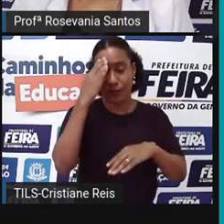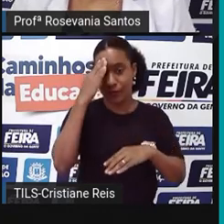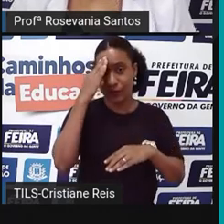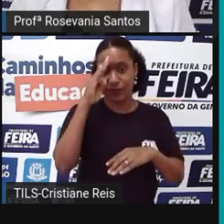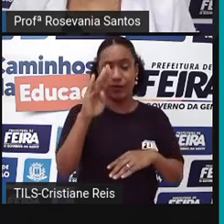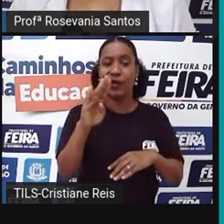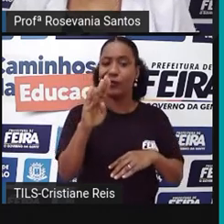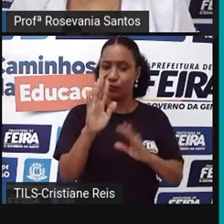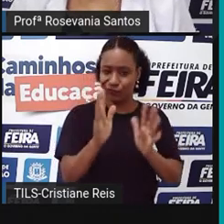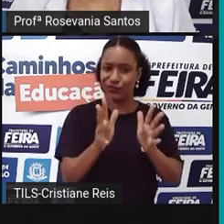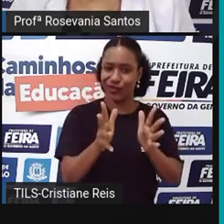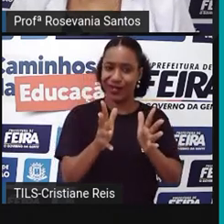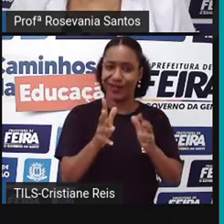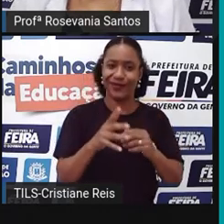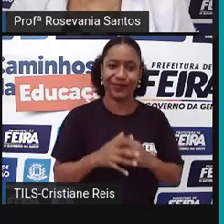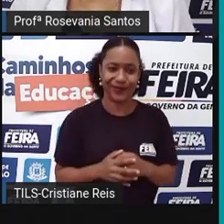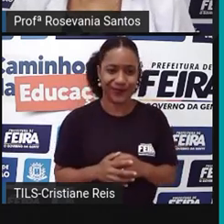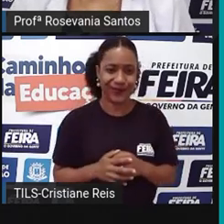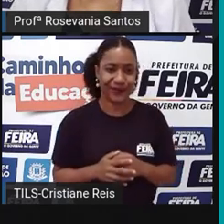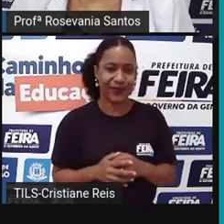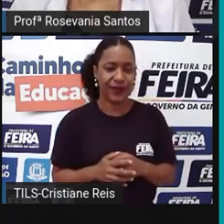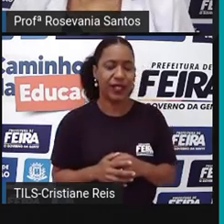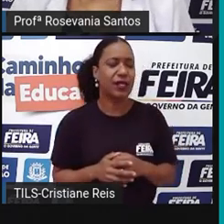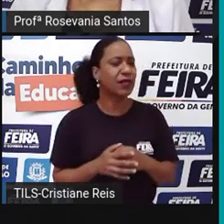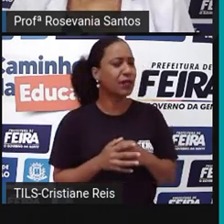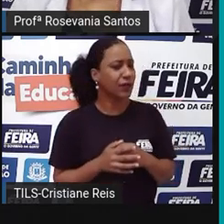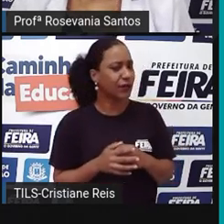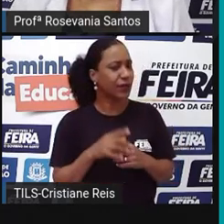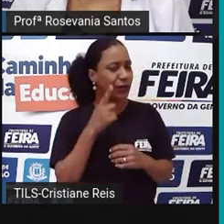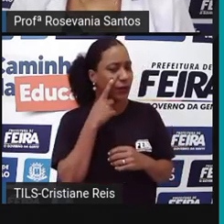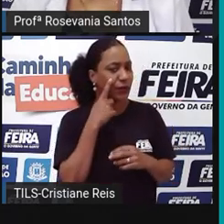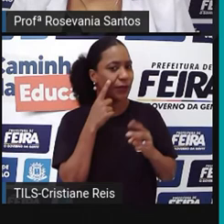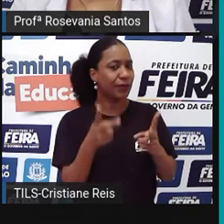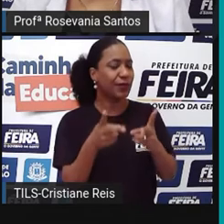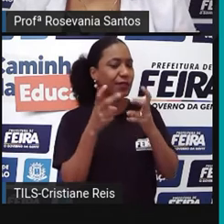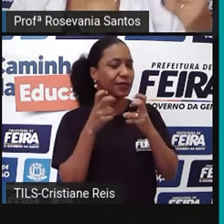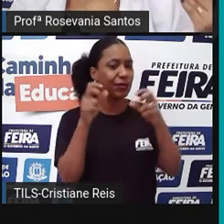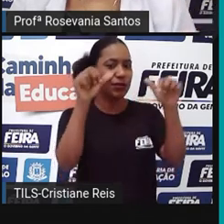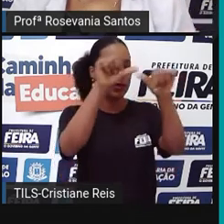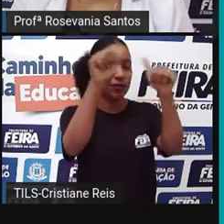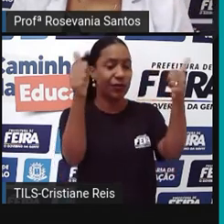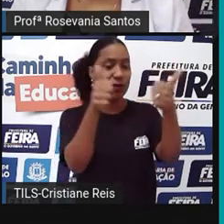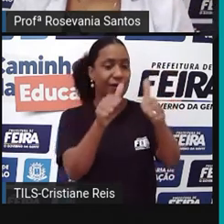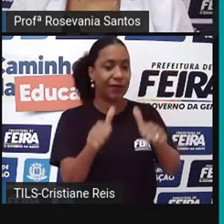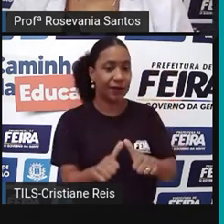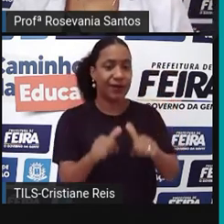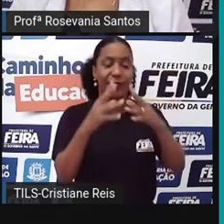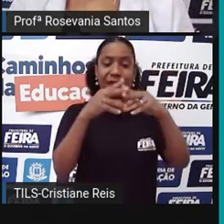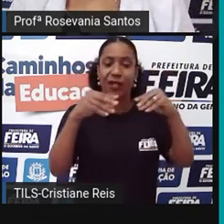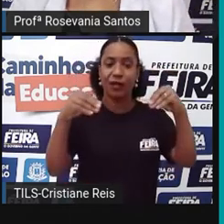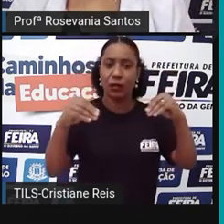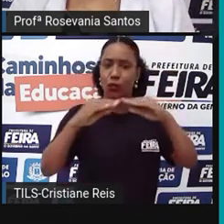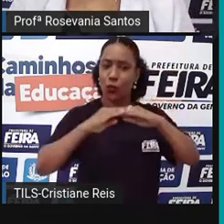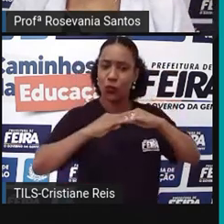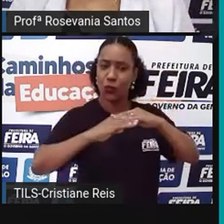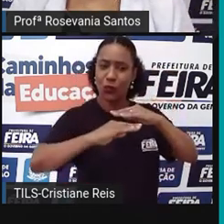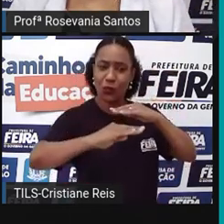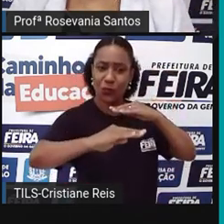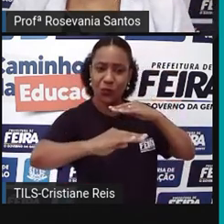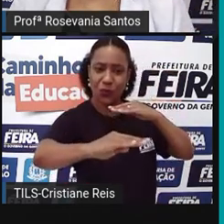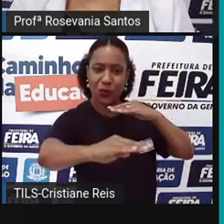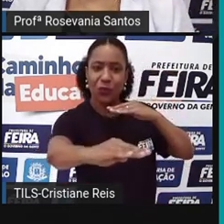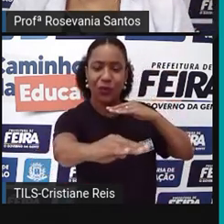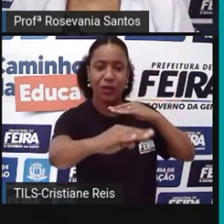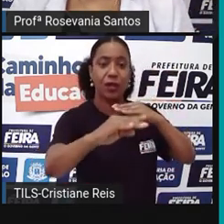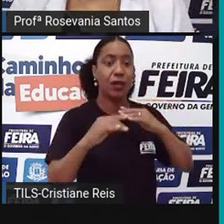aí. Então, de qualquer forma, o que que eu vou perceber aqui desse mapa? Terrenos baixos, né? E com